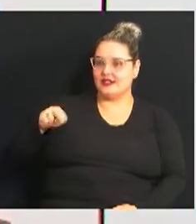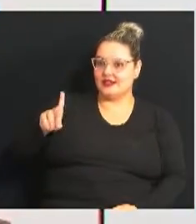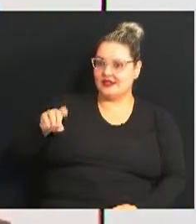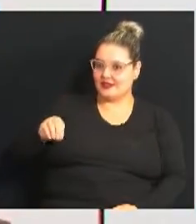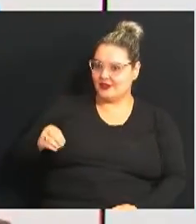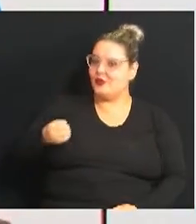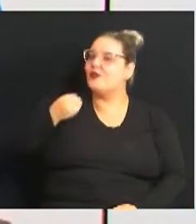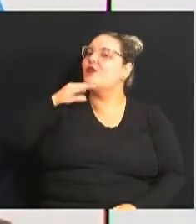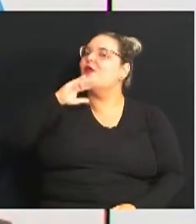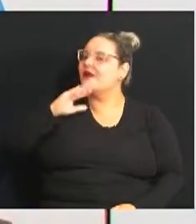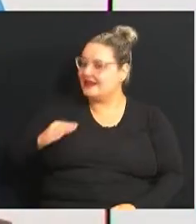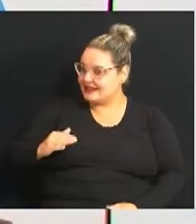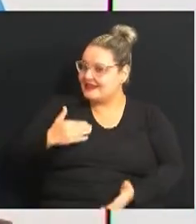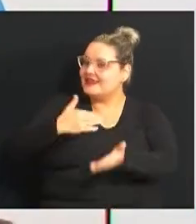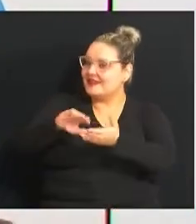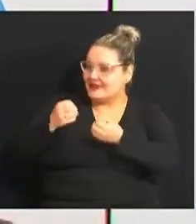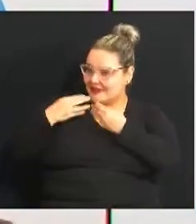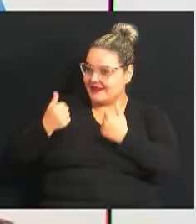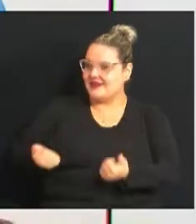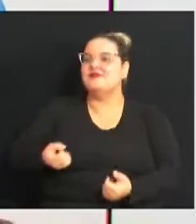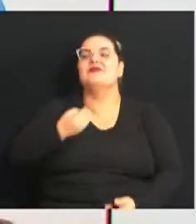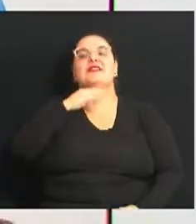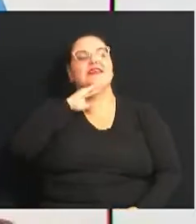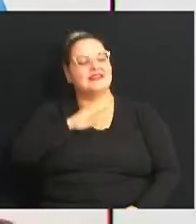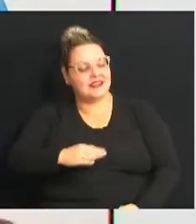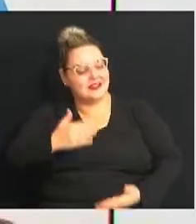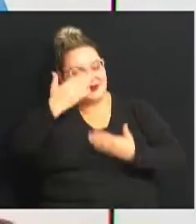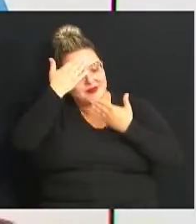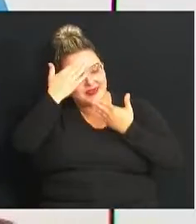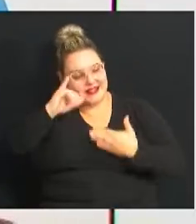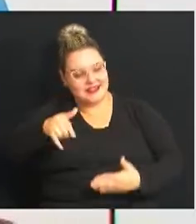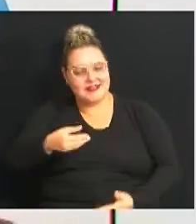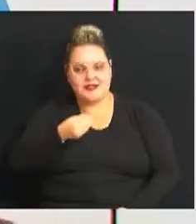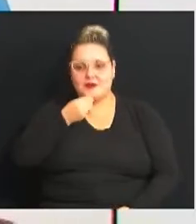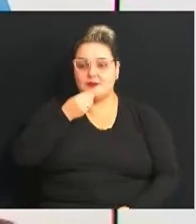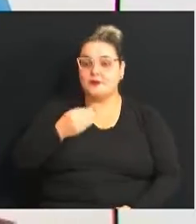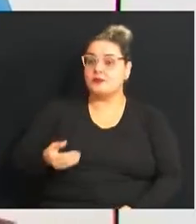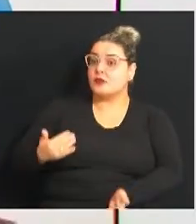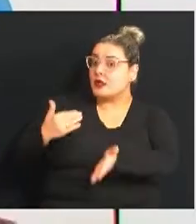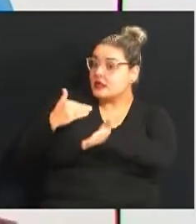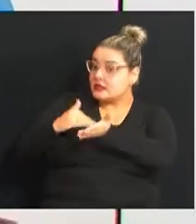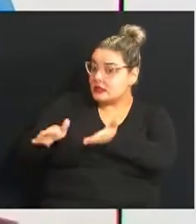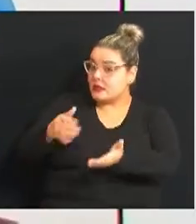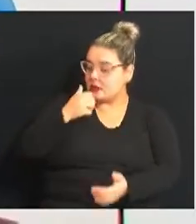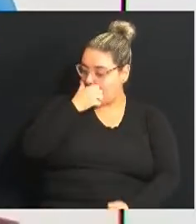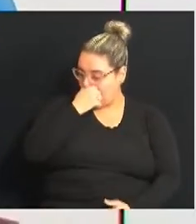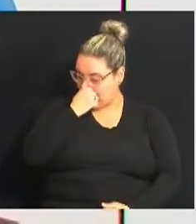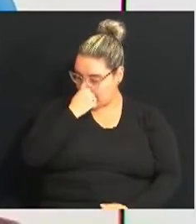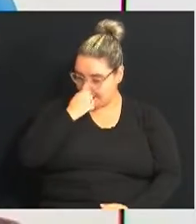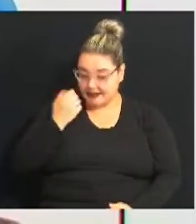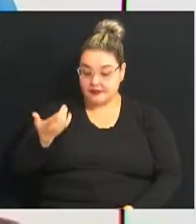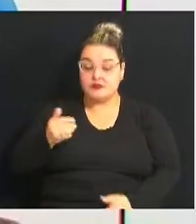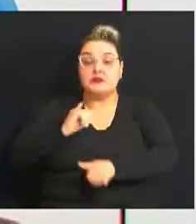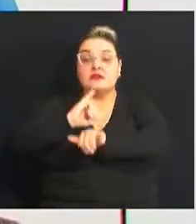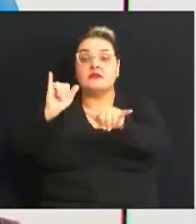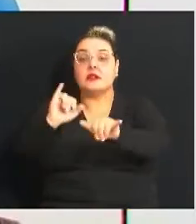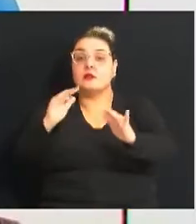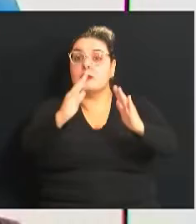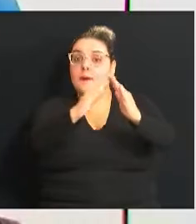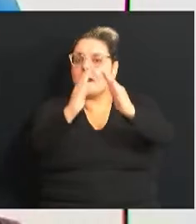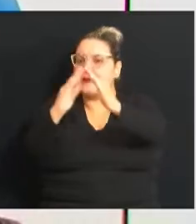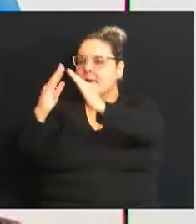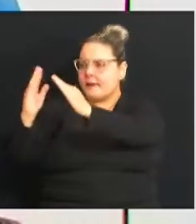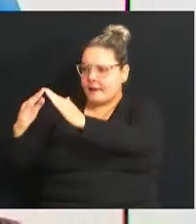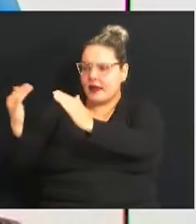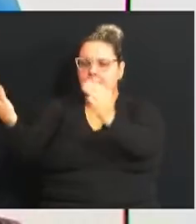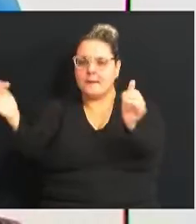tarde, secretário, tudo bem? Boa tarde, obrigado pela oportunidade. Secretário, então vamos falar para o pessoal de casa que está acompanhando o Jornal